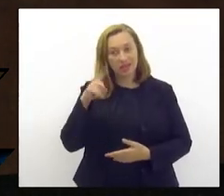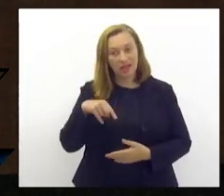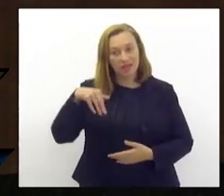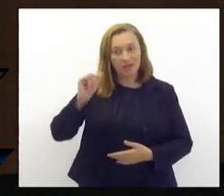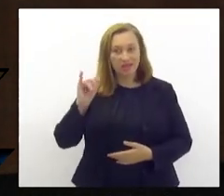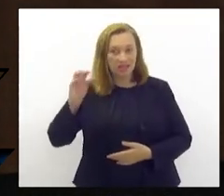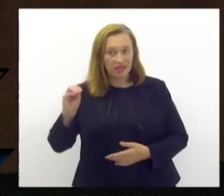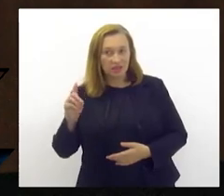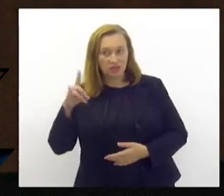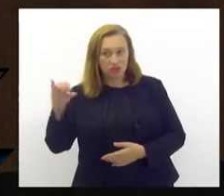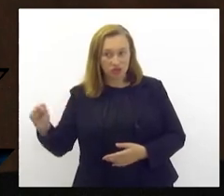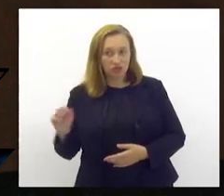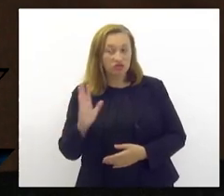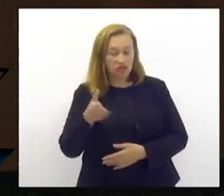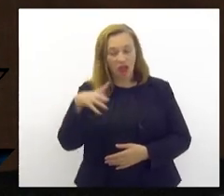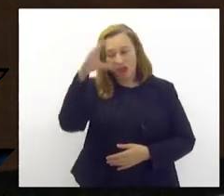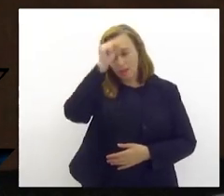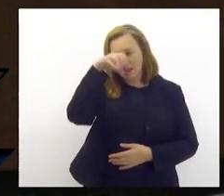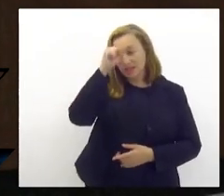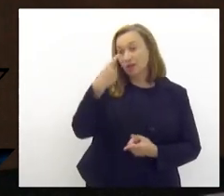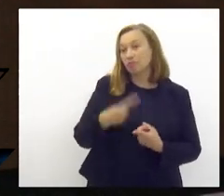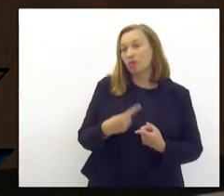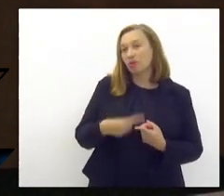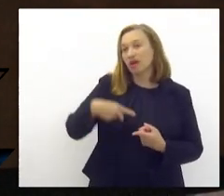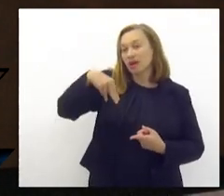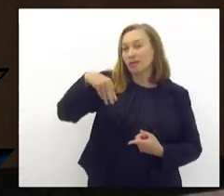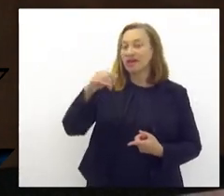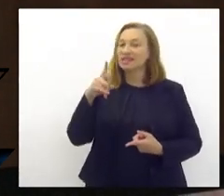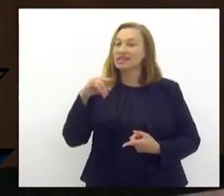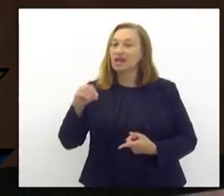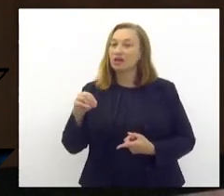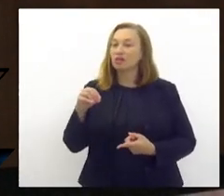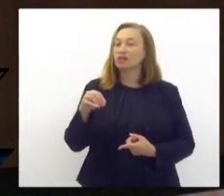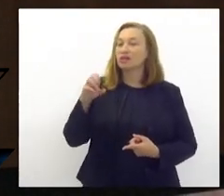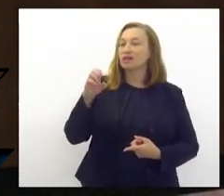Dino? Agora já aprendi por que Marcelo do seu Dino, né?